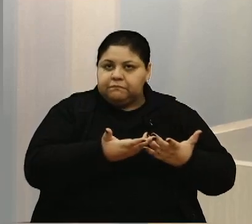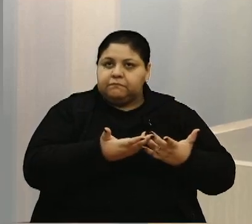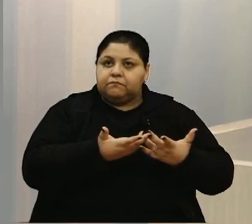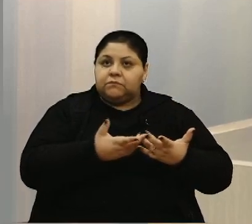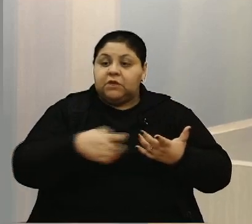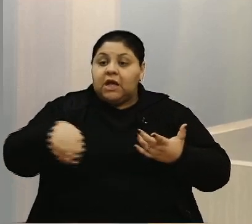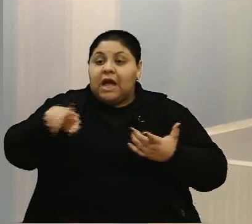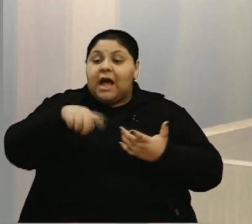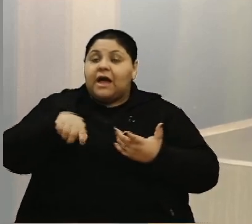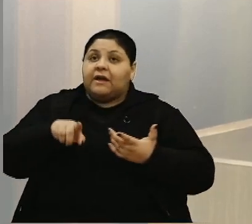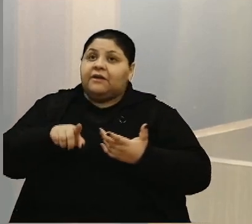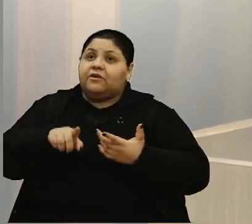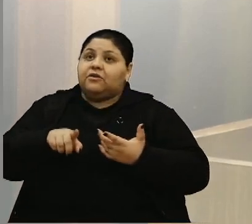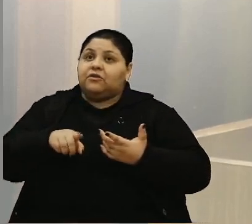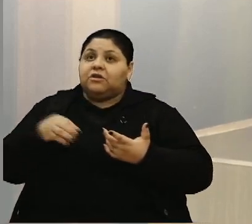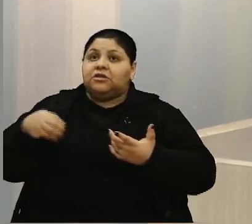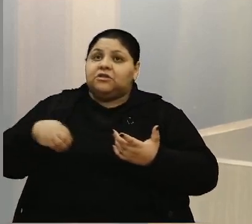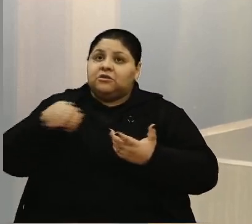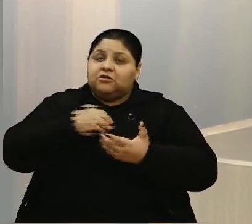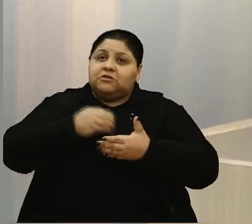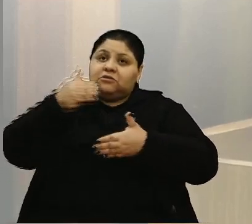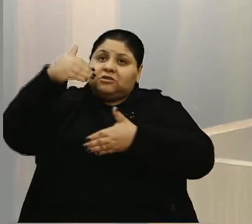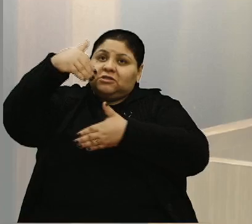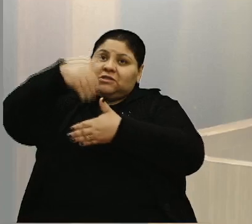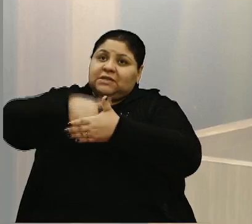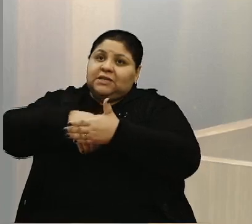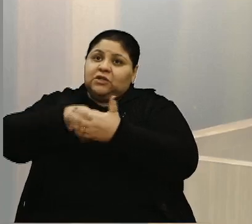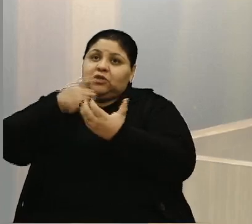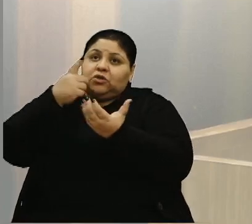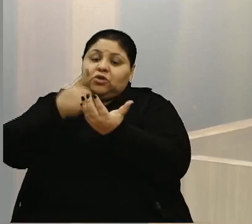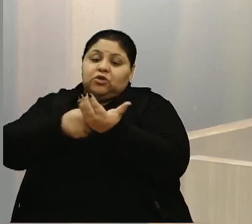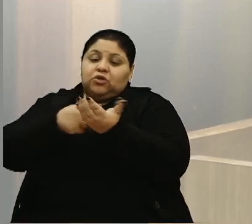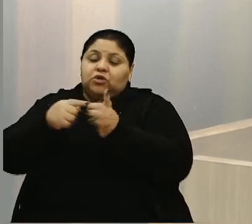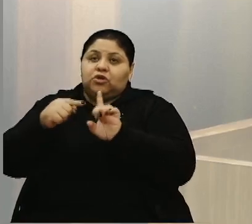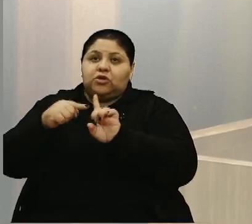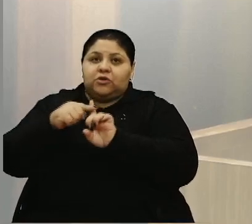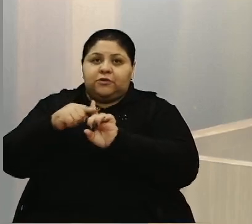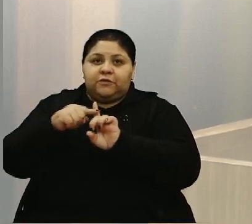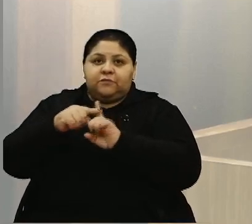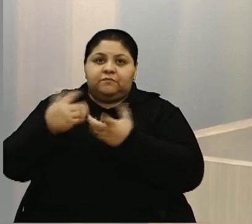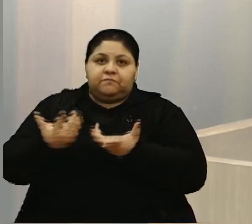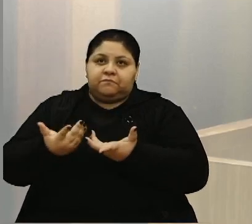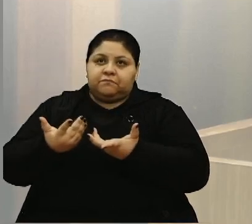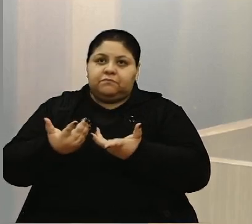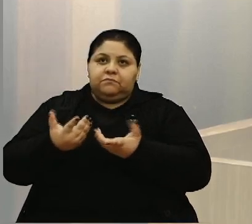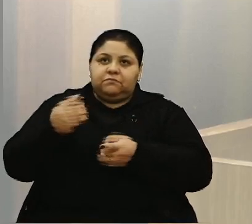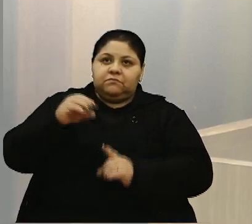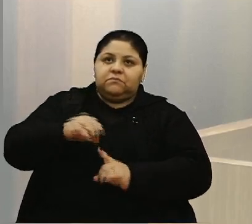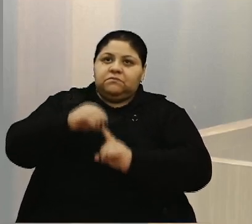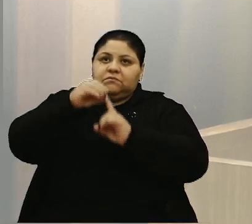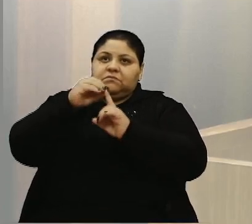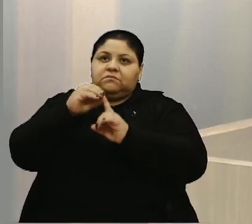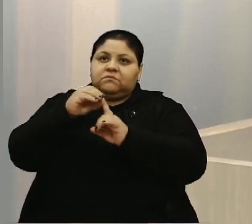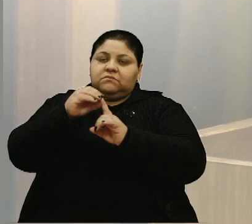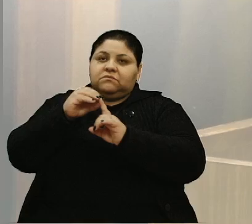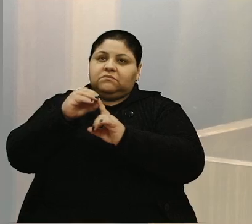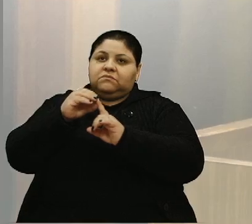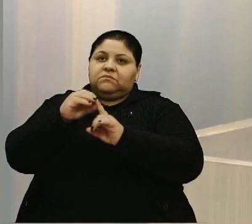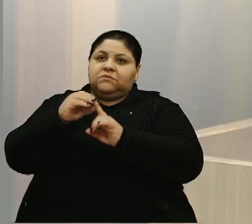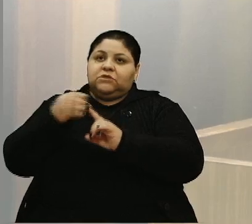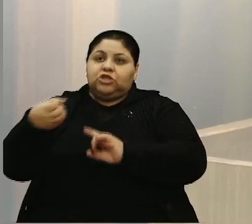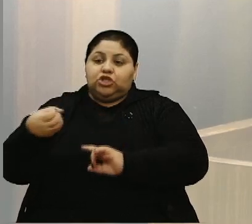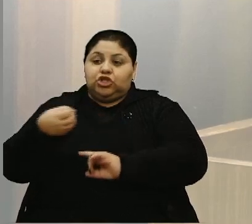gente colocou um médico dentro do Agenda Mais, para aquelas situações, principalmente de renovação de